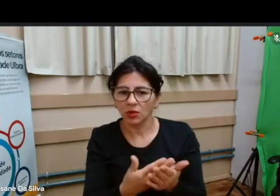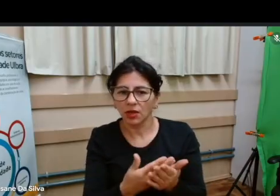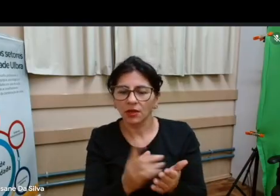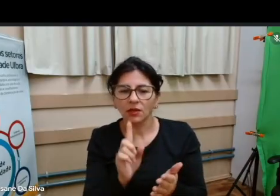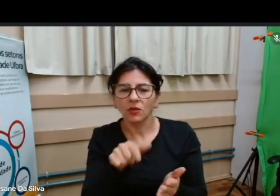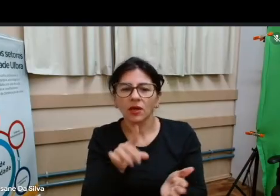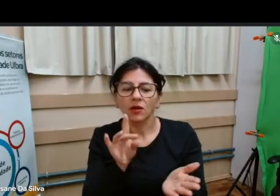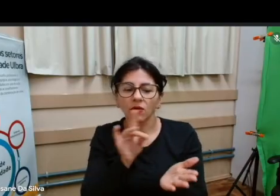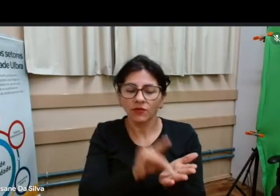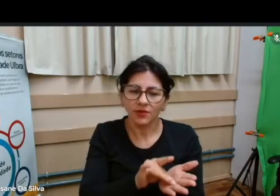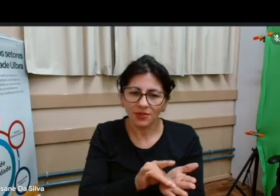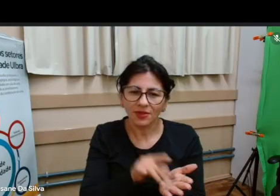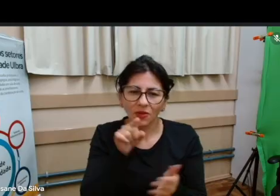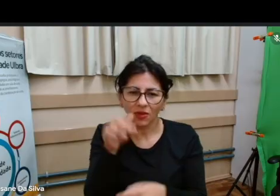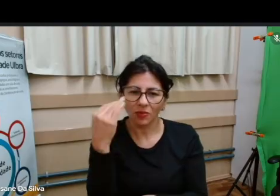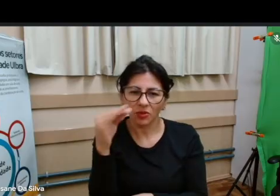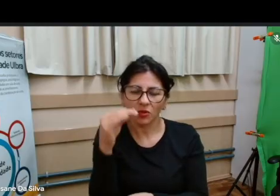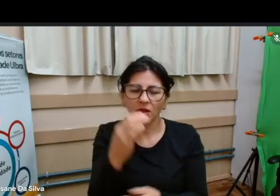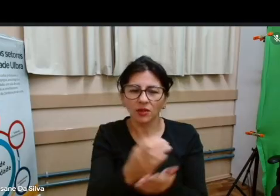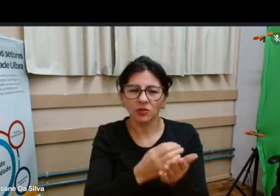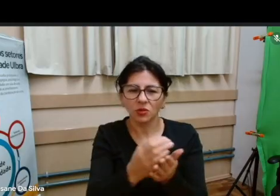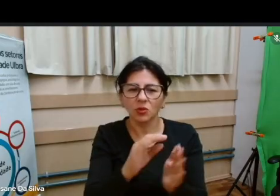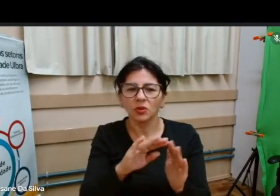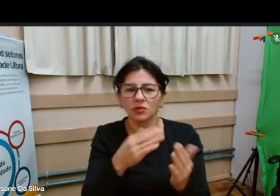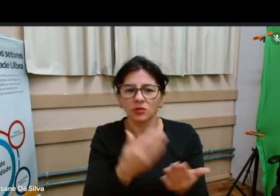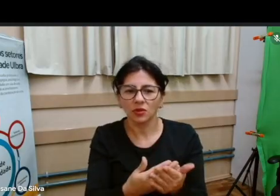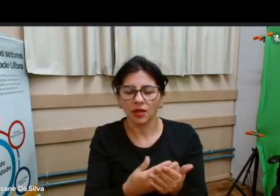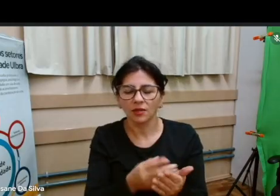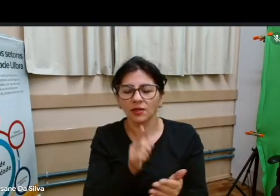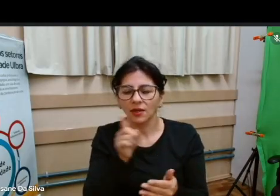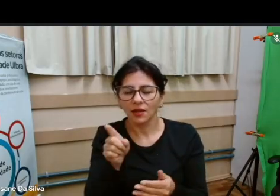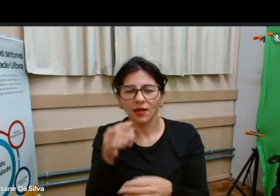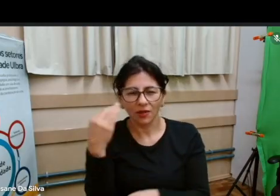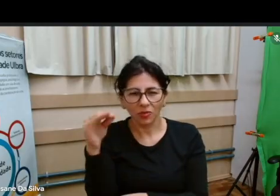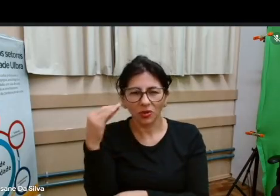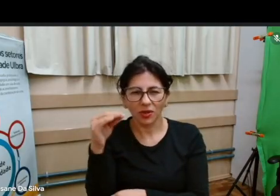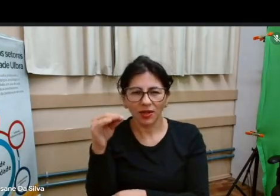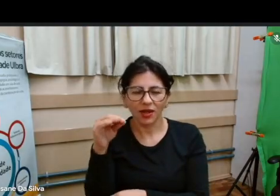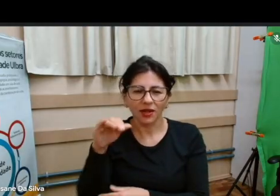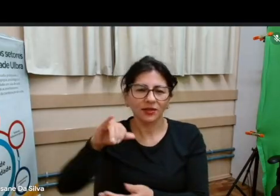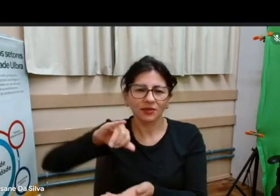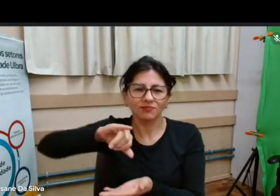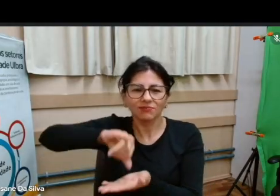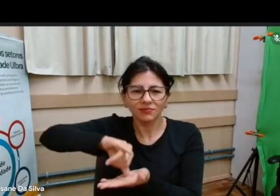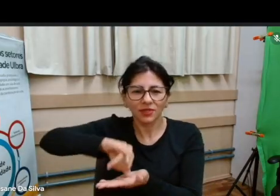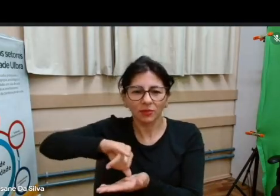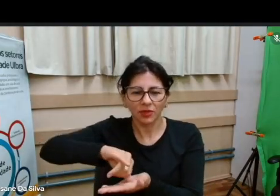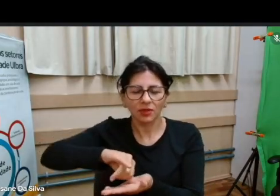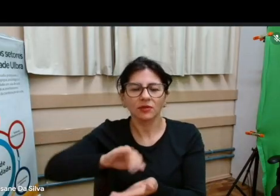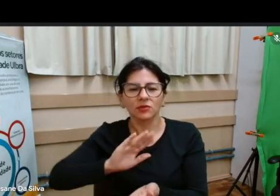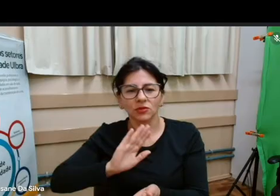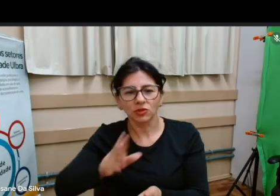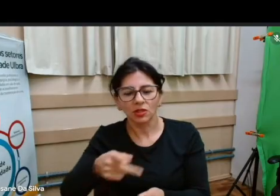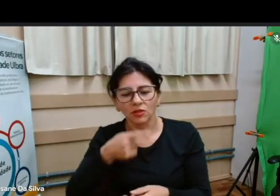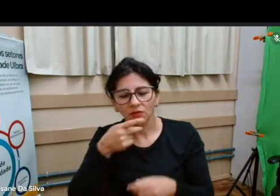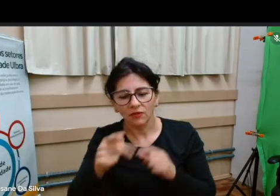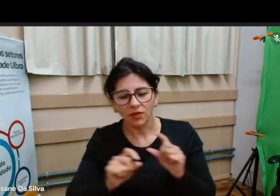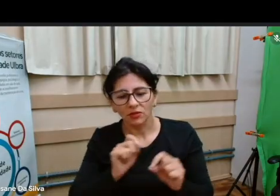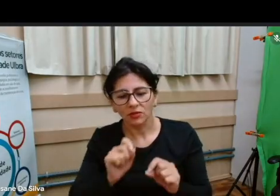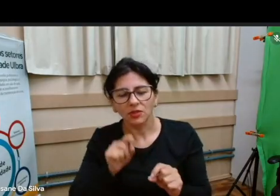Alegre né uma capital né a gente tá falando e daí isso já traduz um pouco do que eu tô falando desse